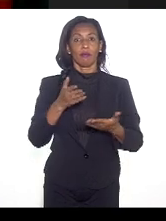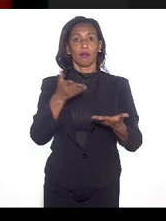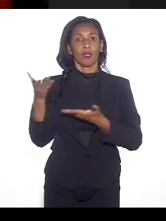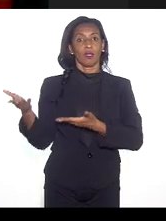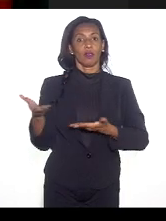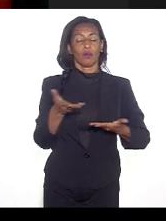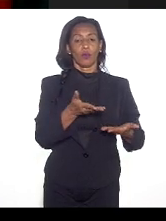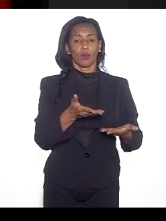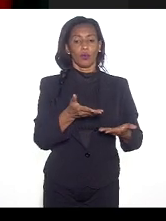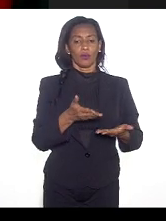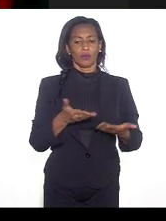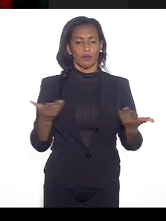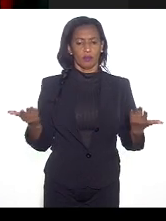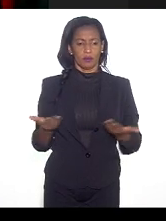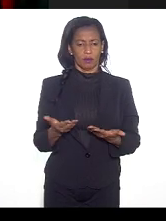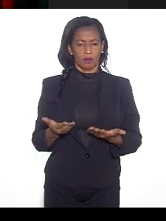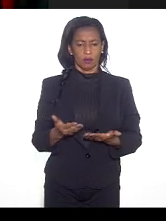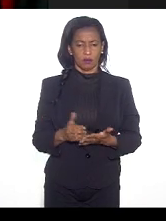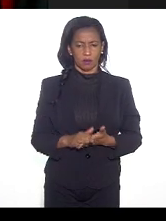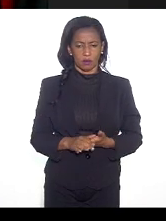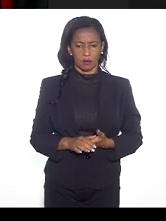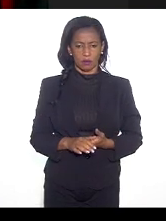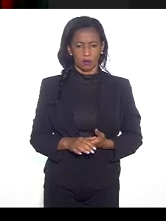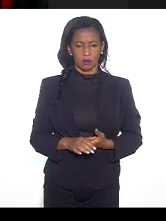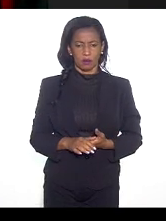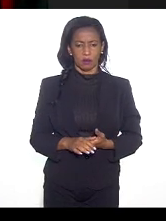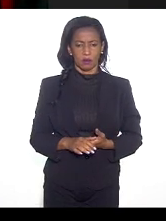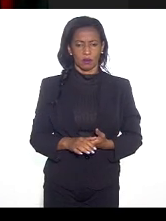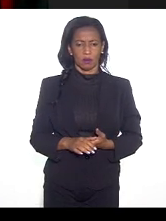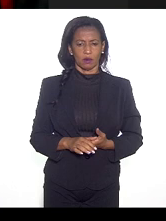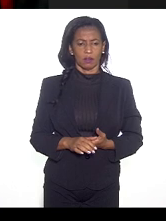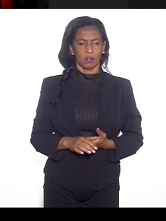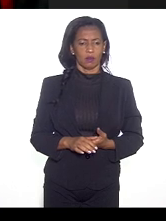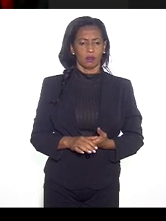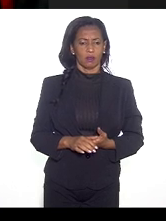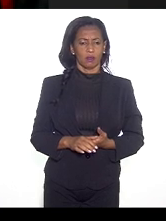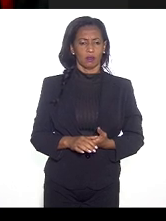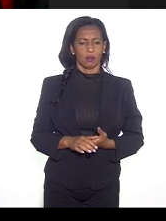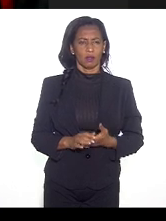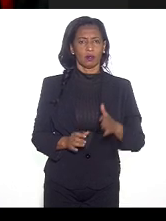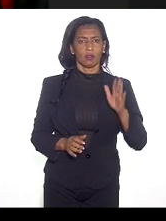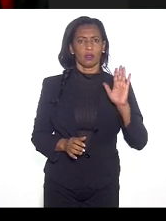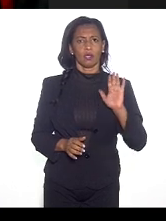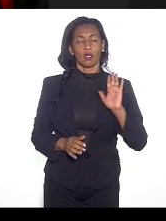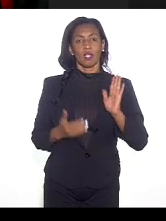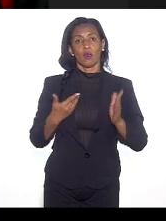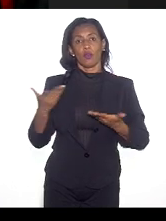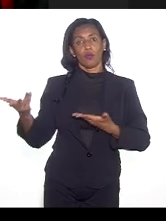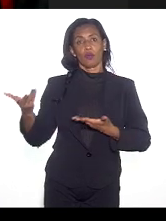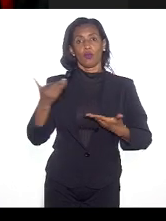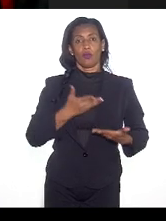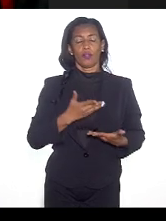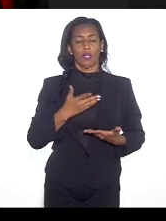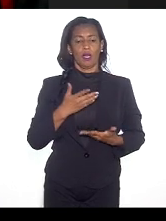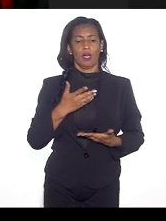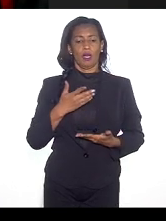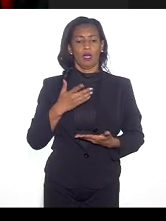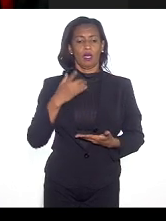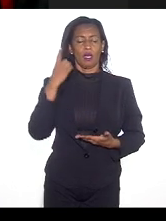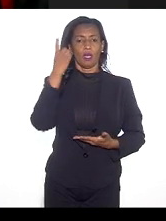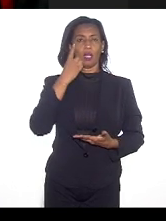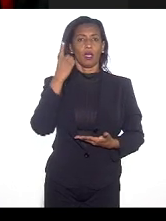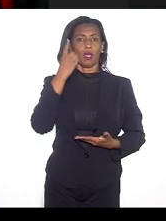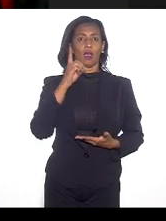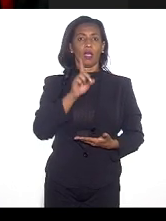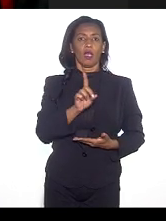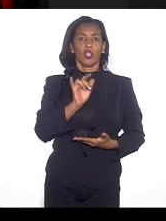para solicitar. Presidente, questão de ordem, eu posso... Passar a palavra, deputado Dino. Depois,